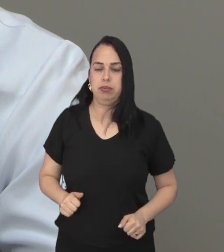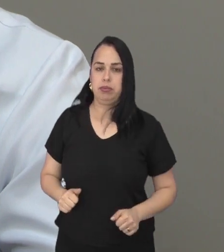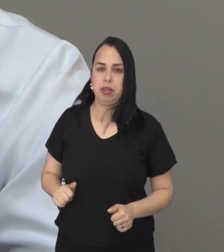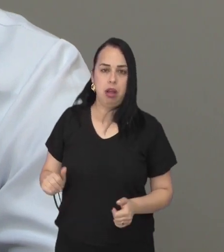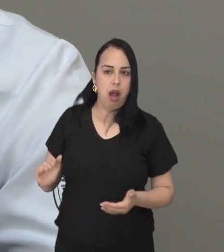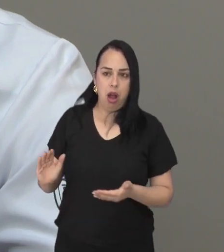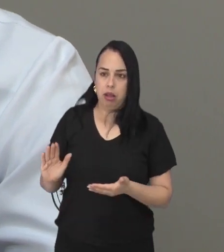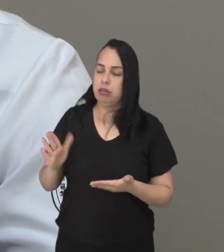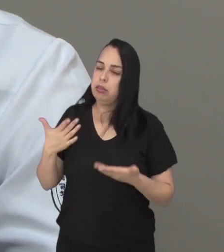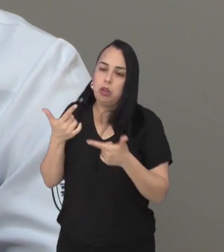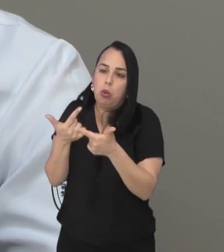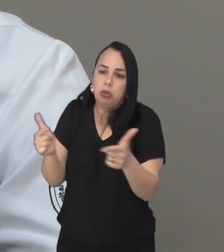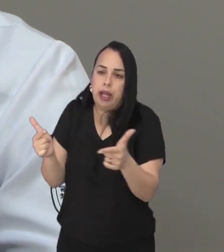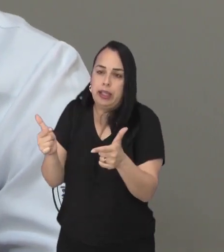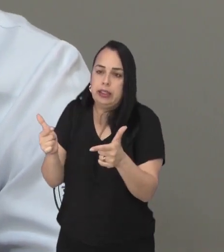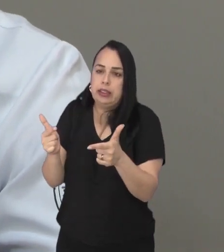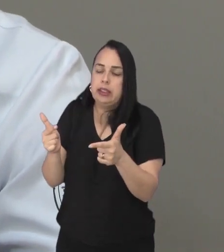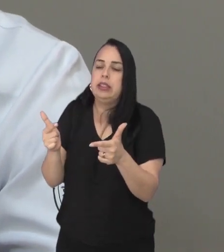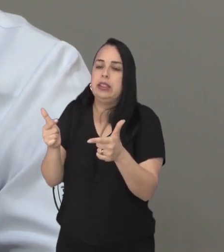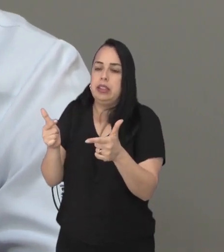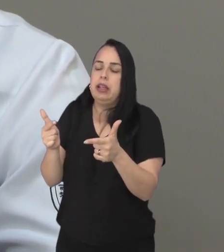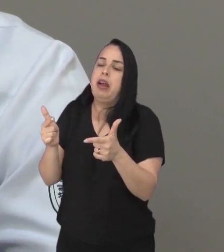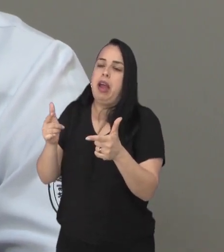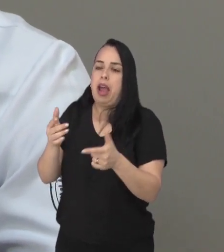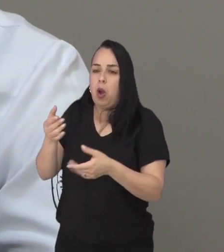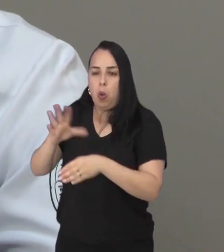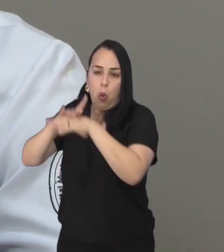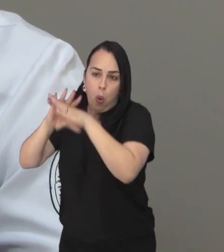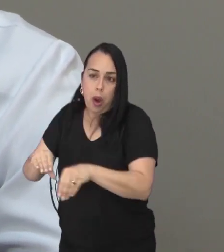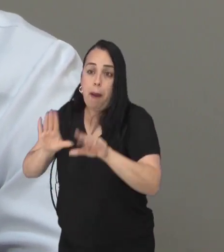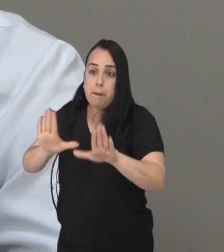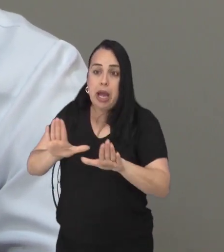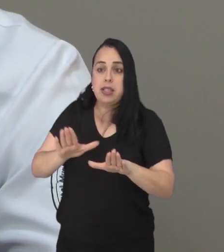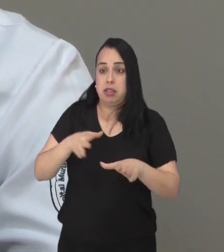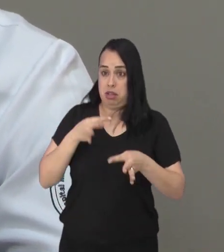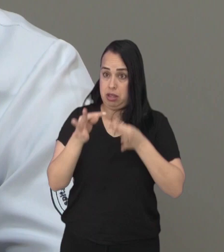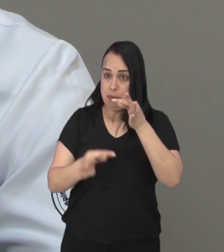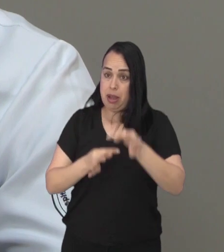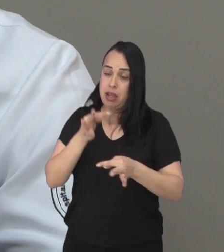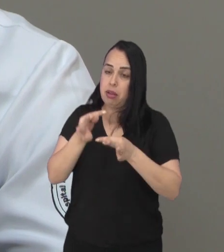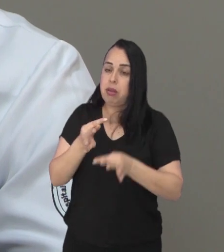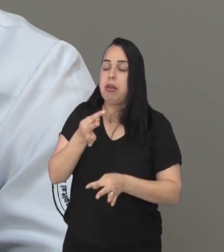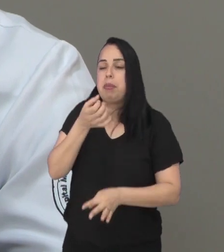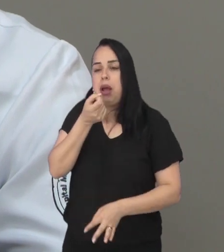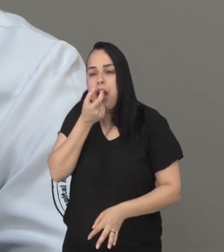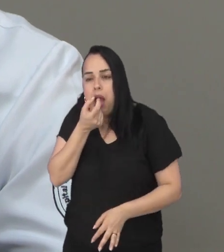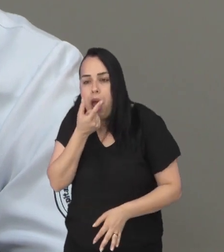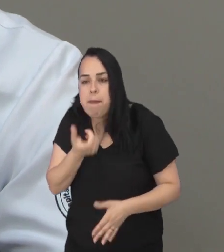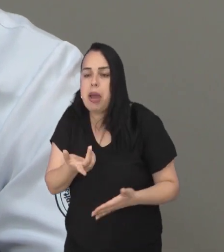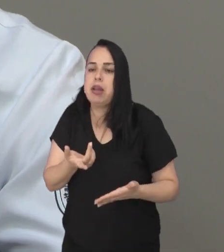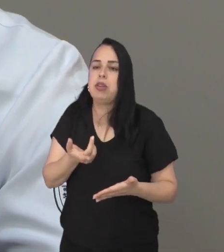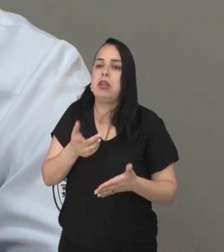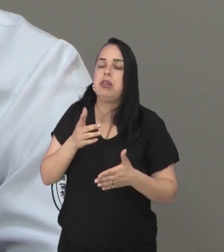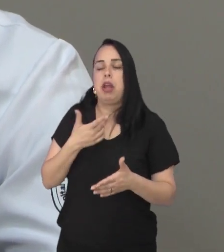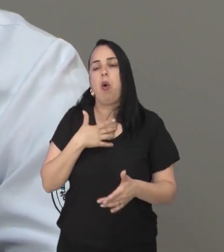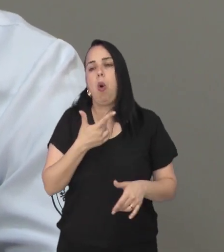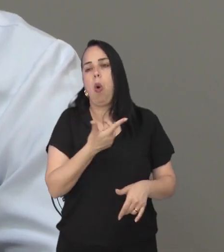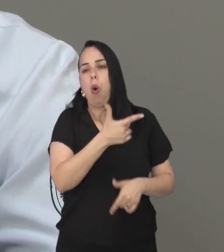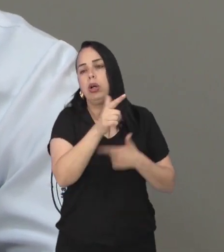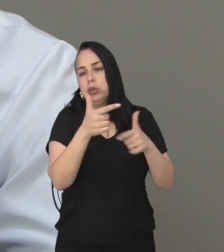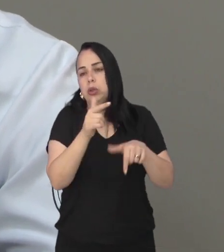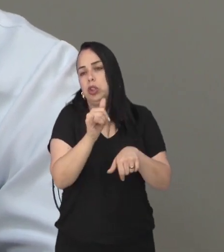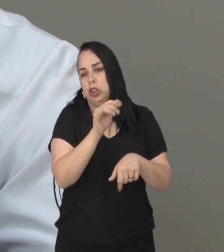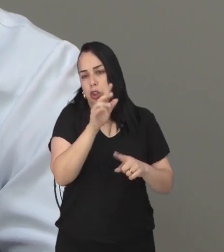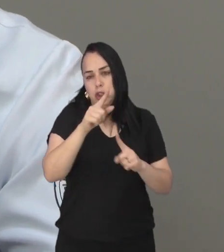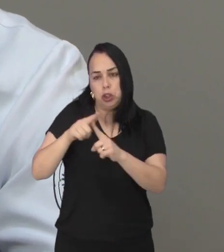musculares não existe tratamento específico. E quando a gente olha para tratamento, a gente pensa em remédio, né? Não tem remédio para ser tomado. Mas claro, tem outras formas de